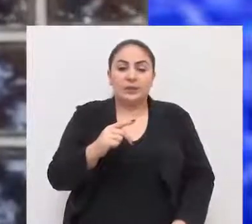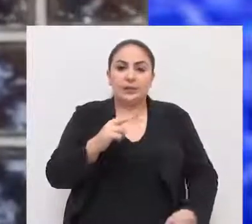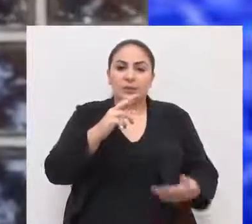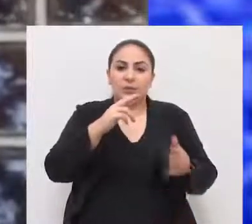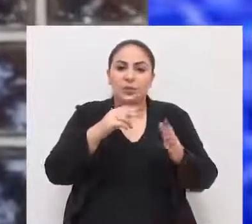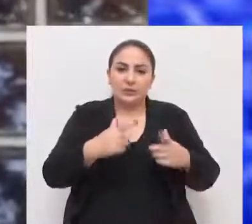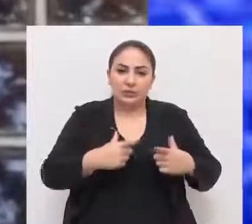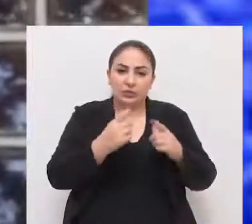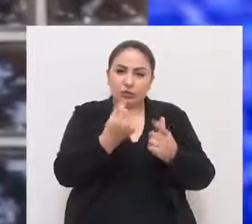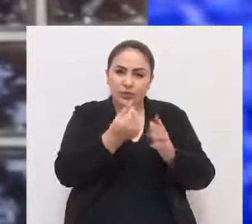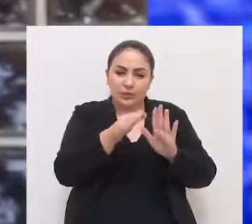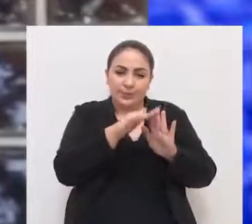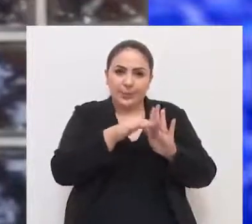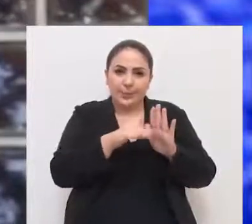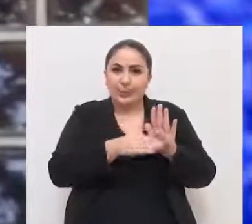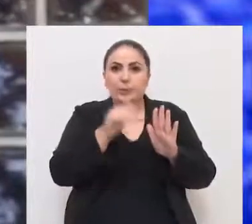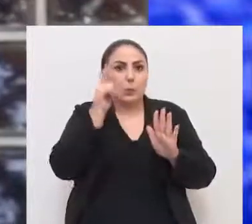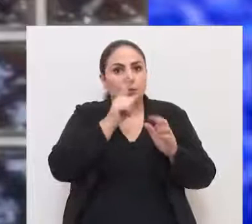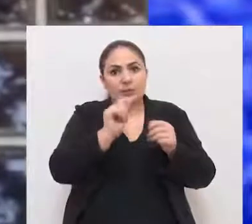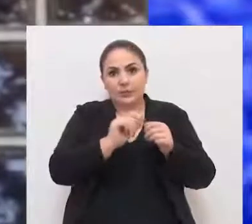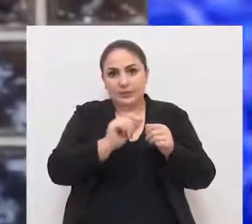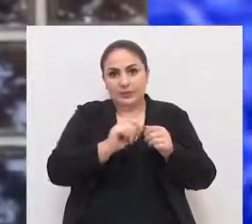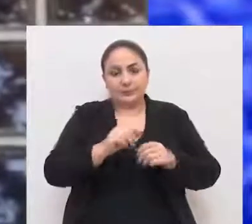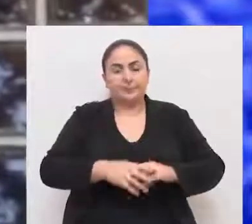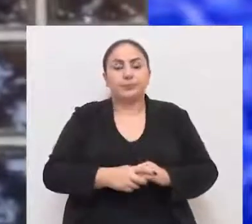previstas não venham se realizar.